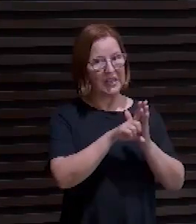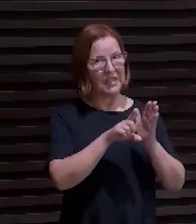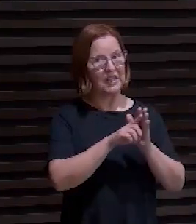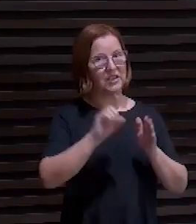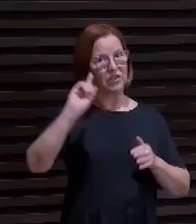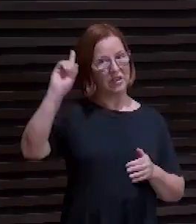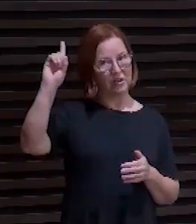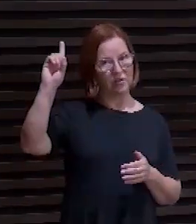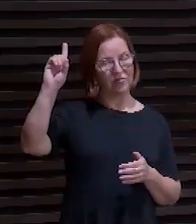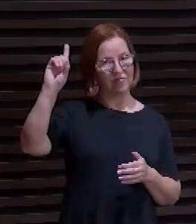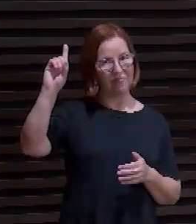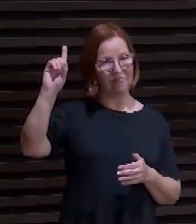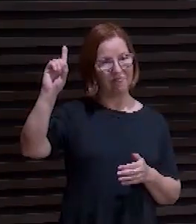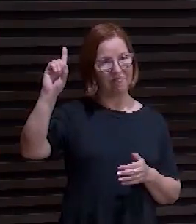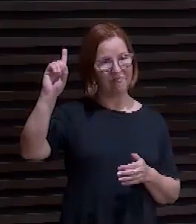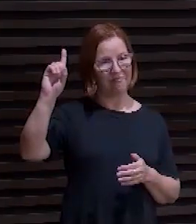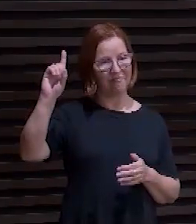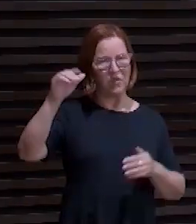Ele obedecia